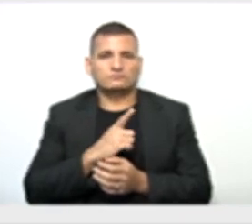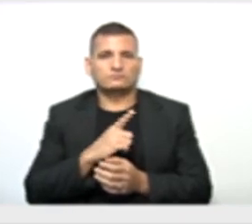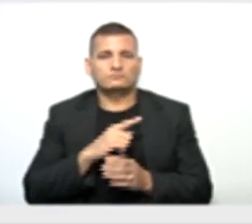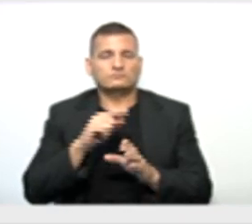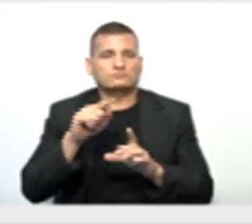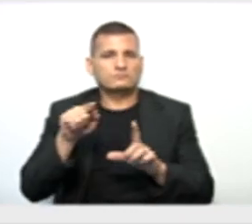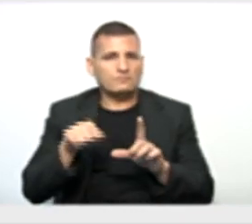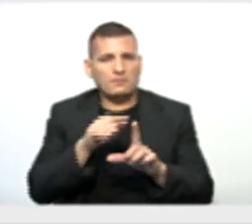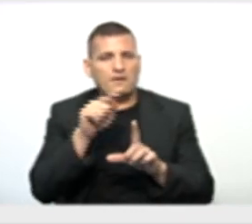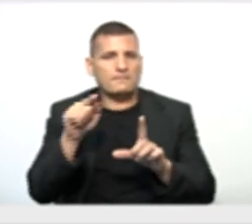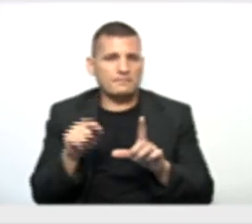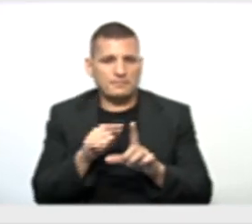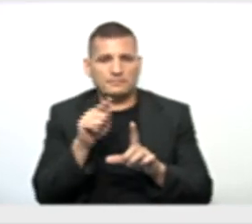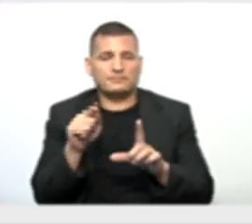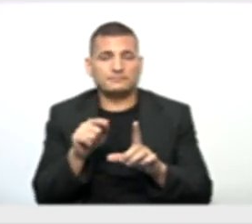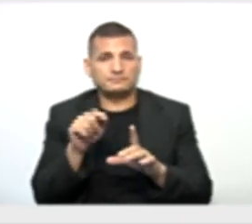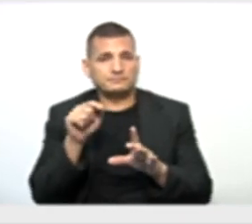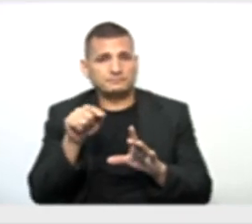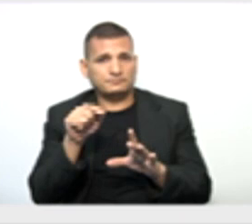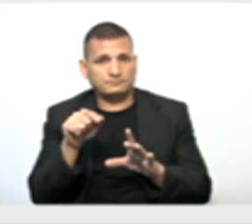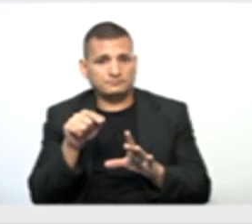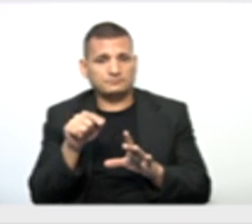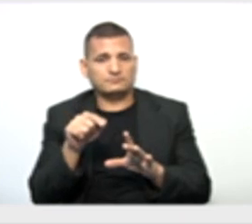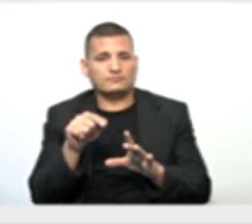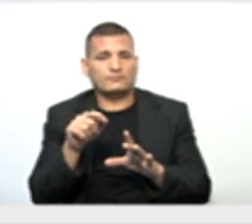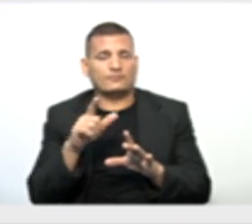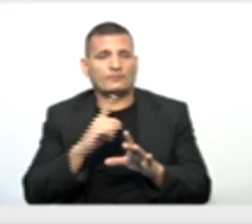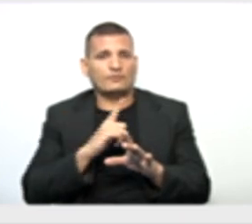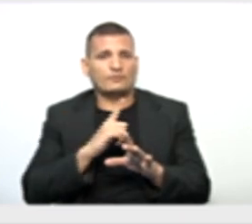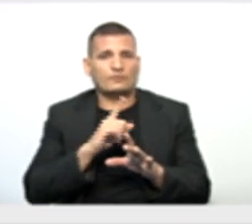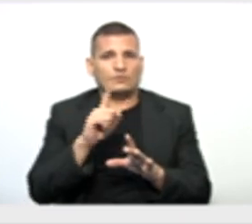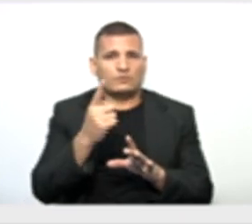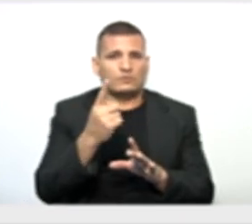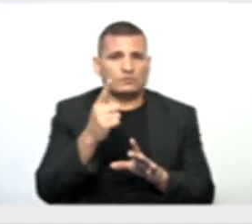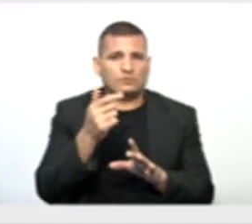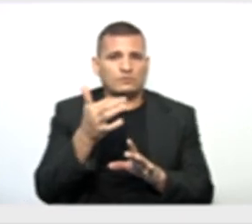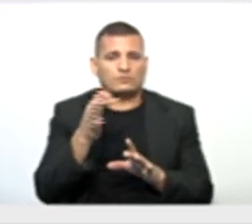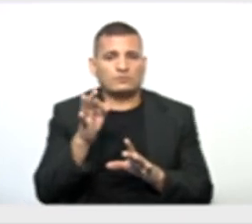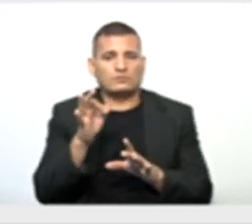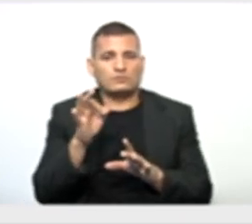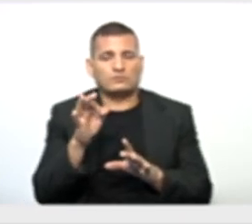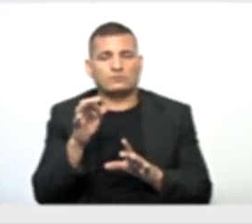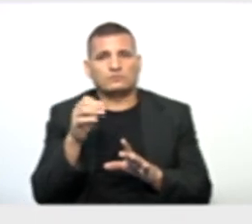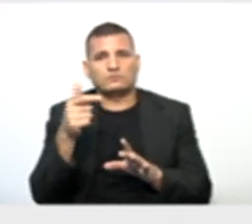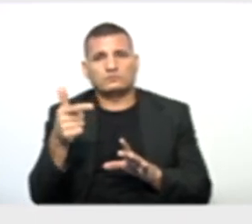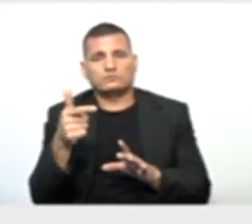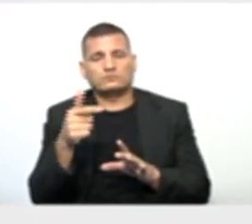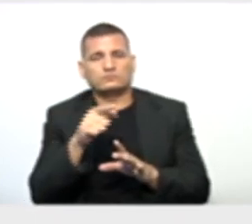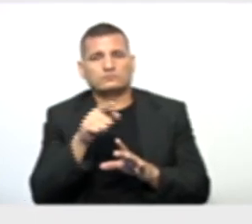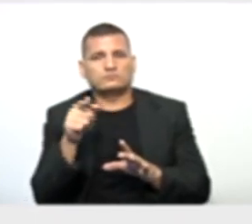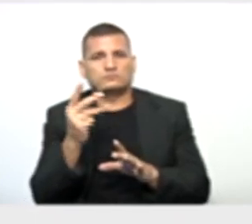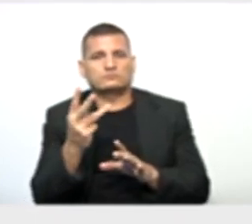como argumento. Esse intervalo está definido por esses 3 números aqui. O que significam